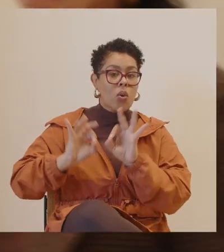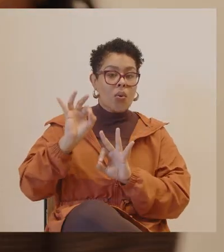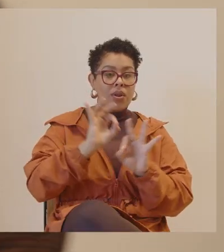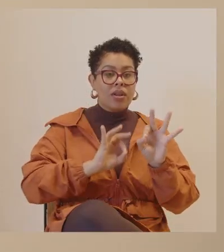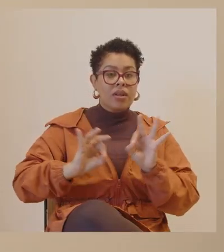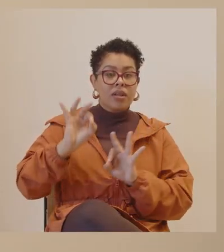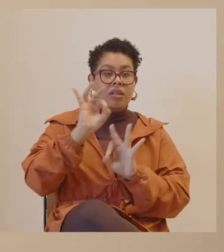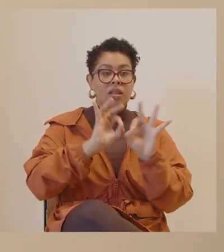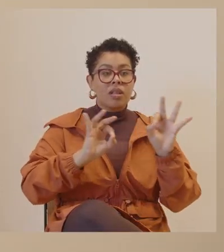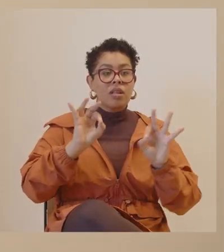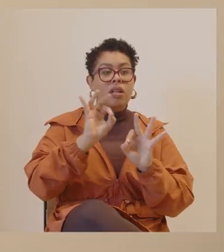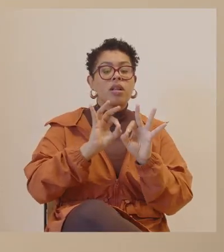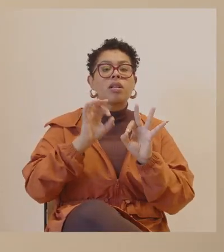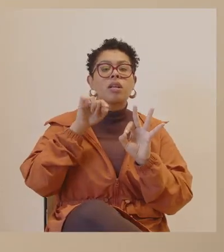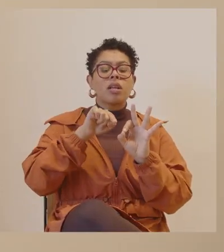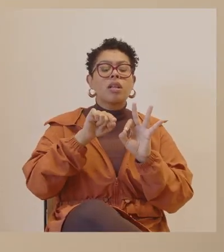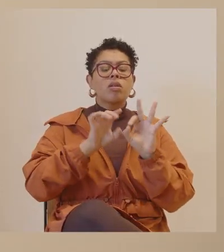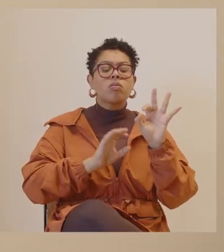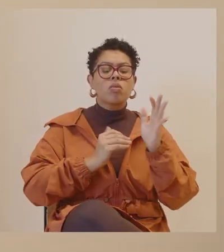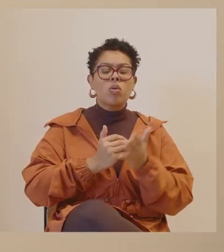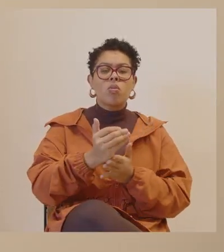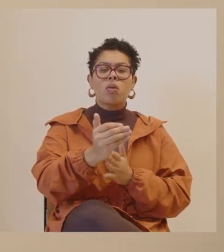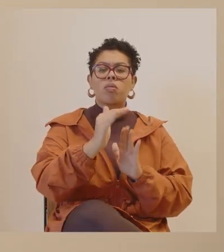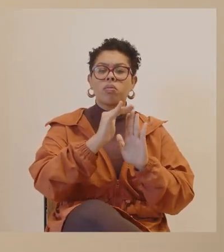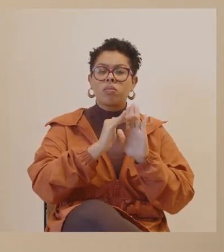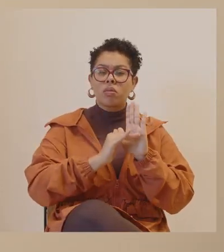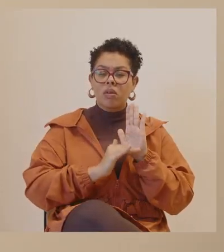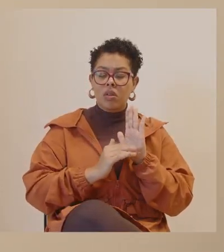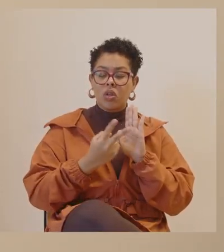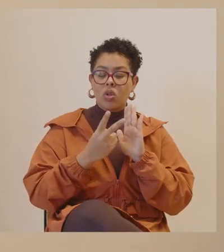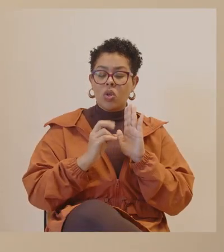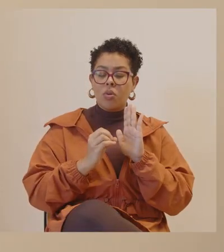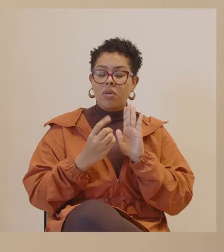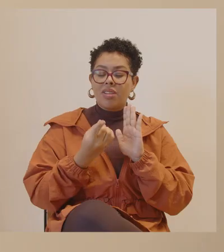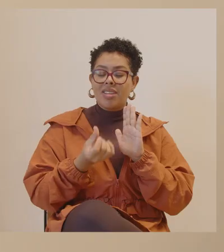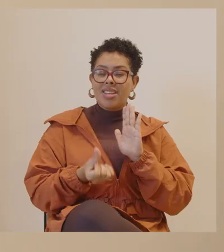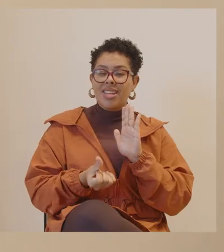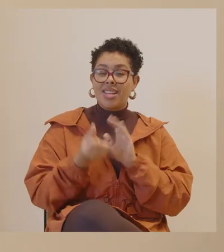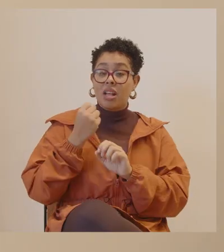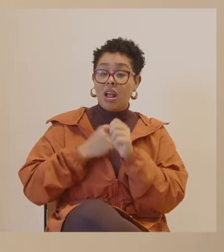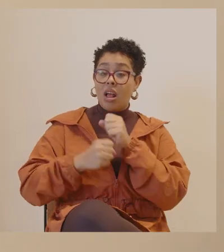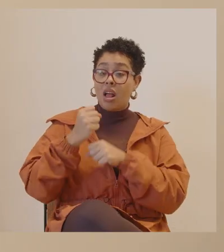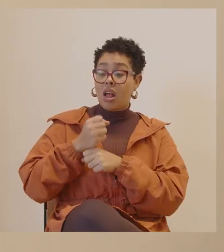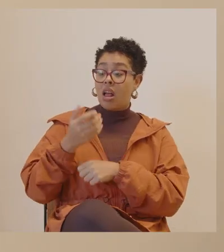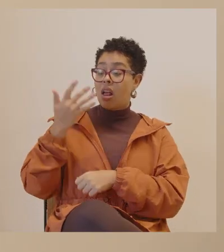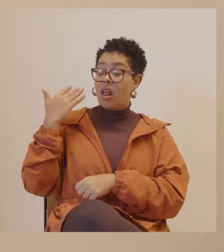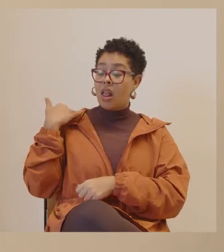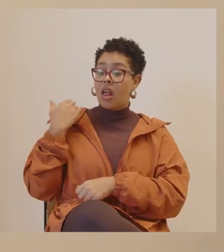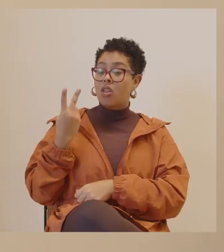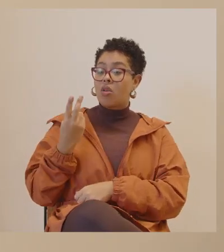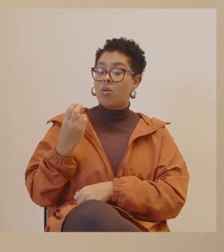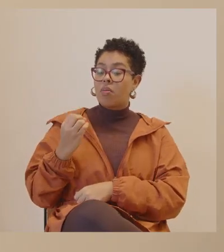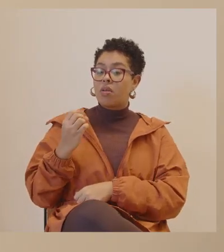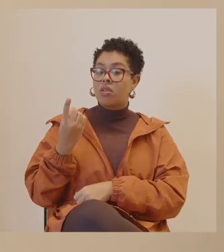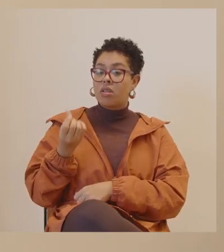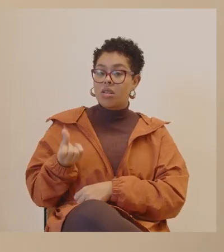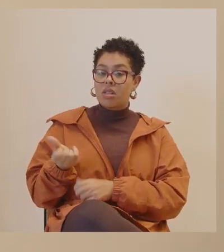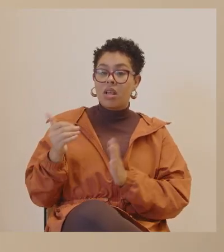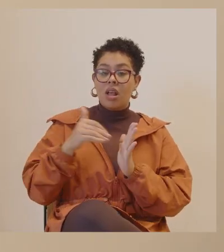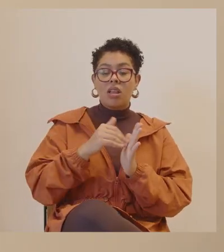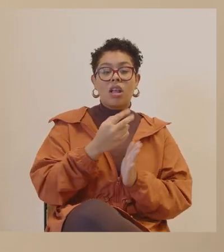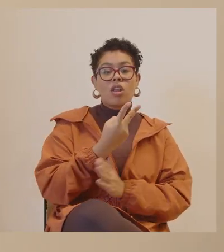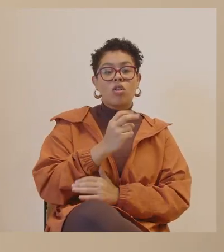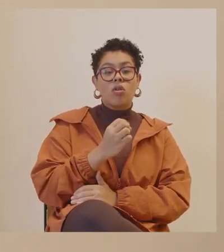configurado, a gente começa esse programa em 2016, então, em 2016 e 2017, a gente